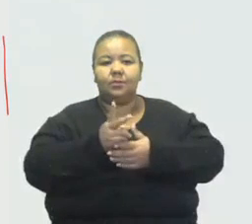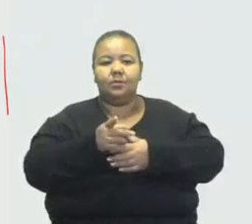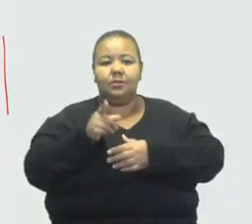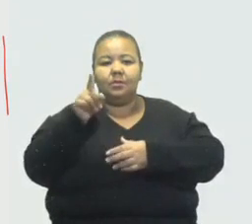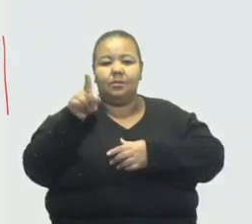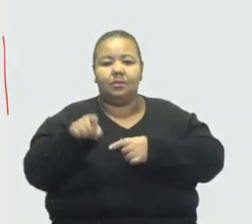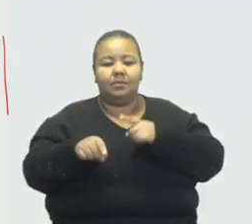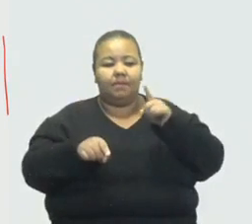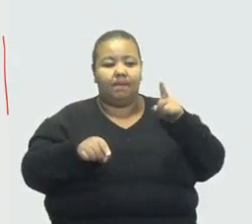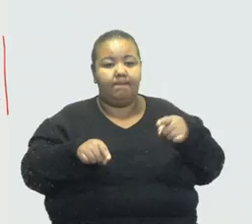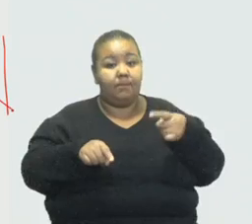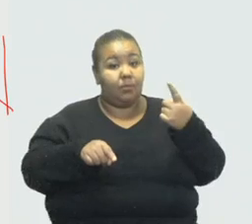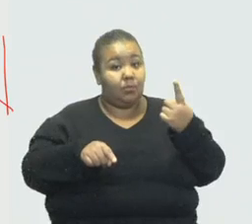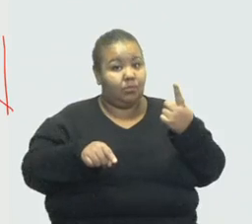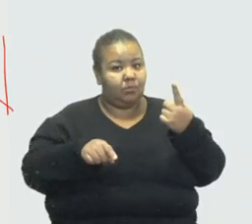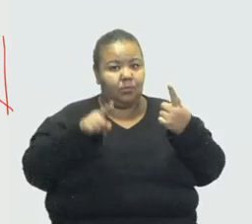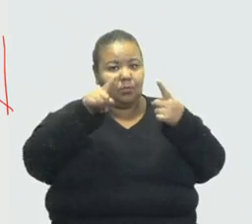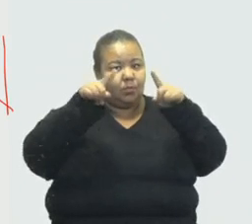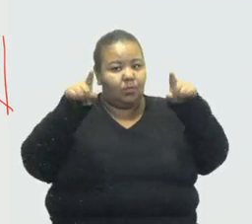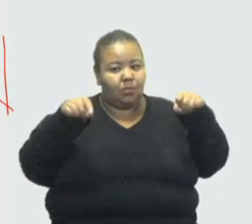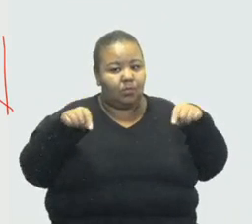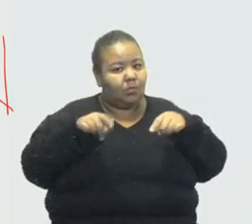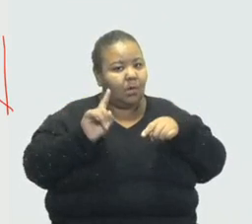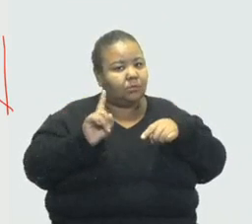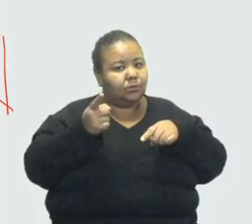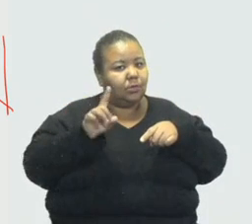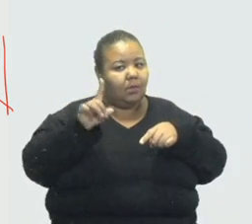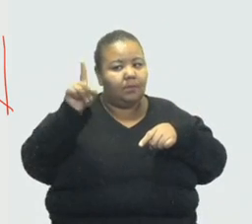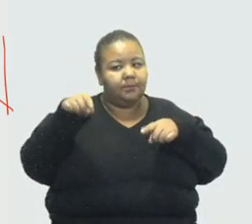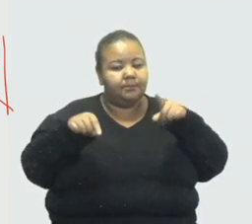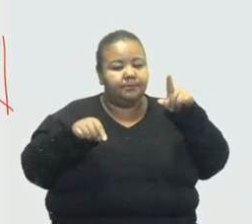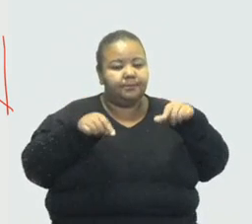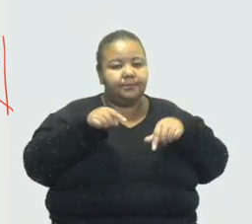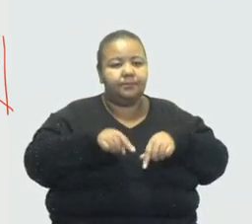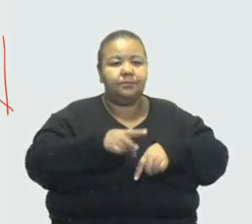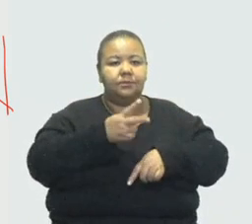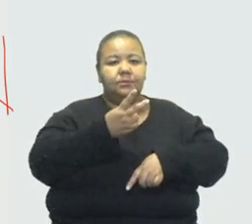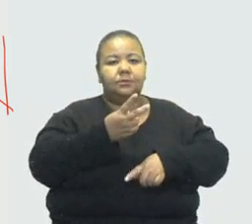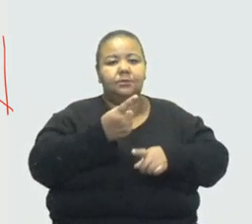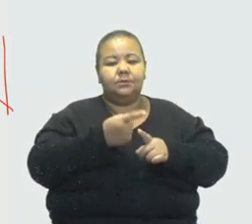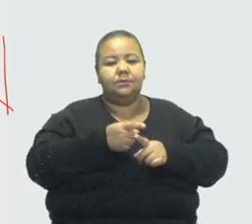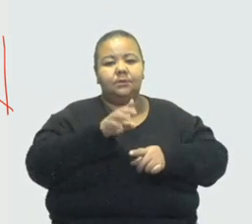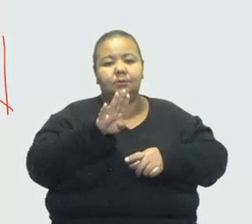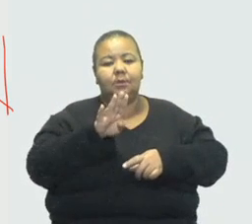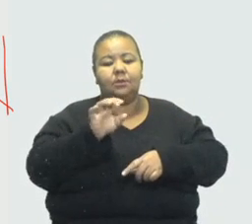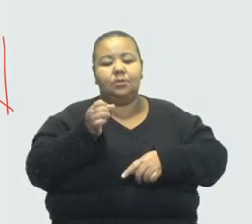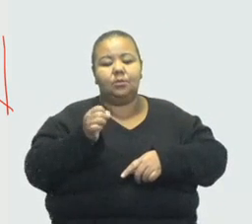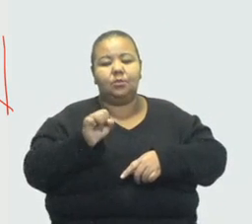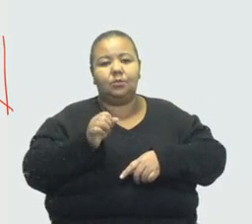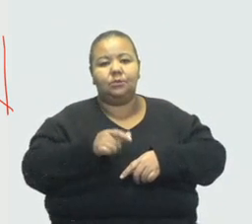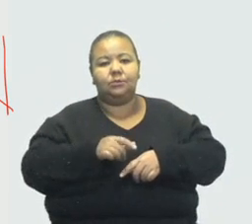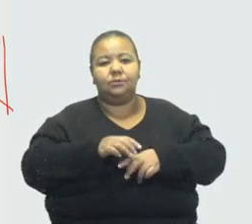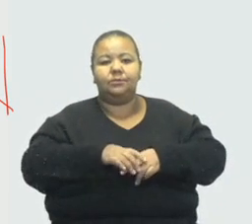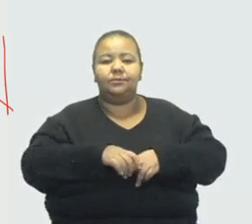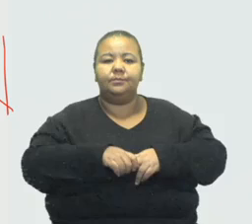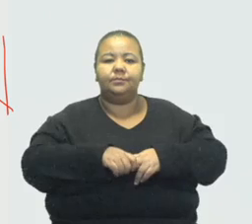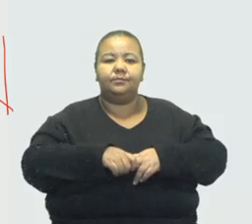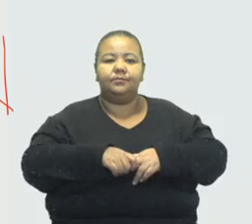barra. Então, o produto da diagonal principal, 2 vezes 4, 8,